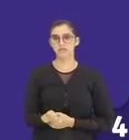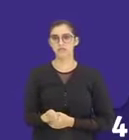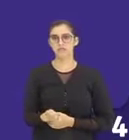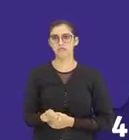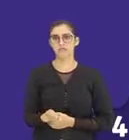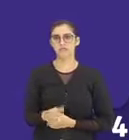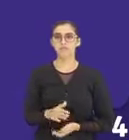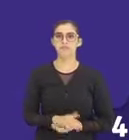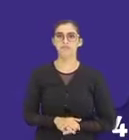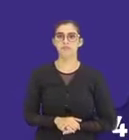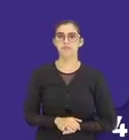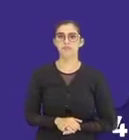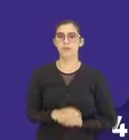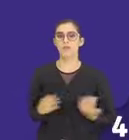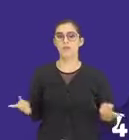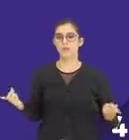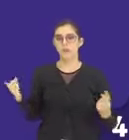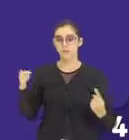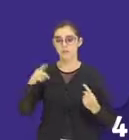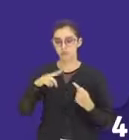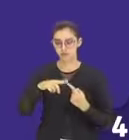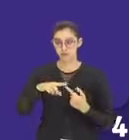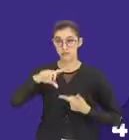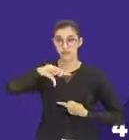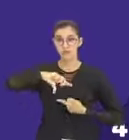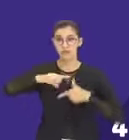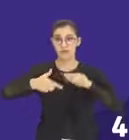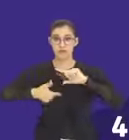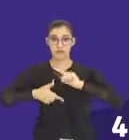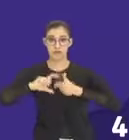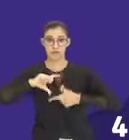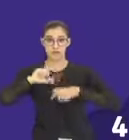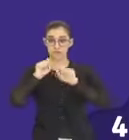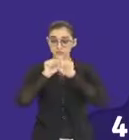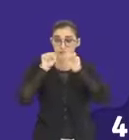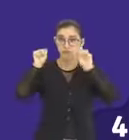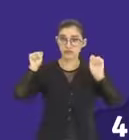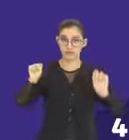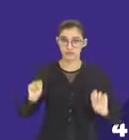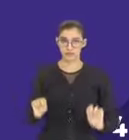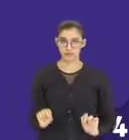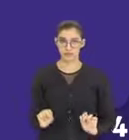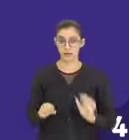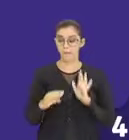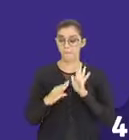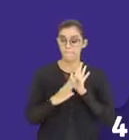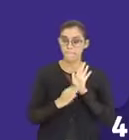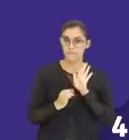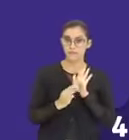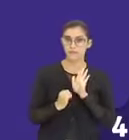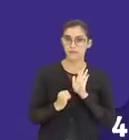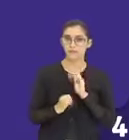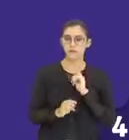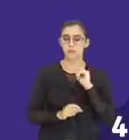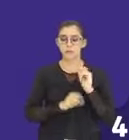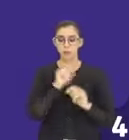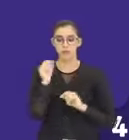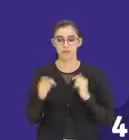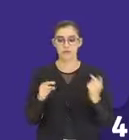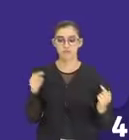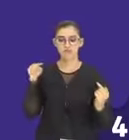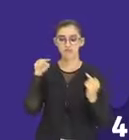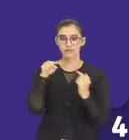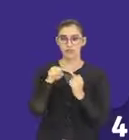ó. Objetivos, lógico e sistemático. O que é uma coisa objetiva? É que tem